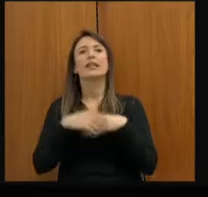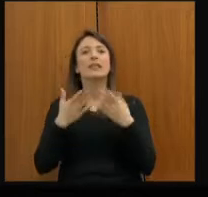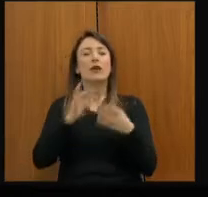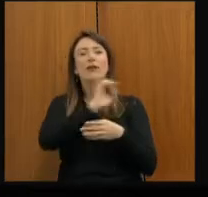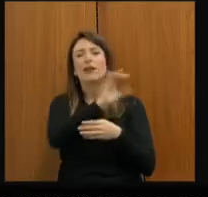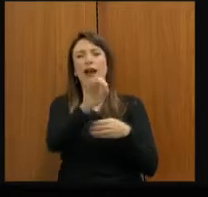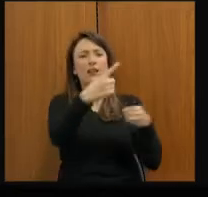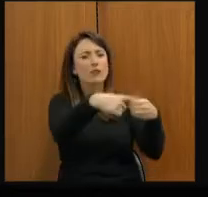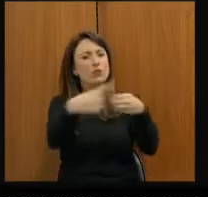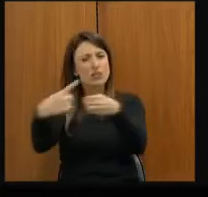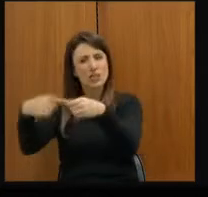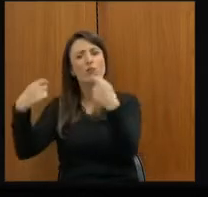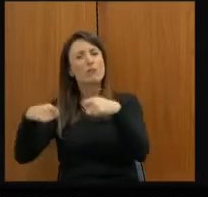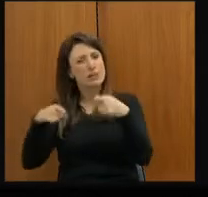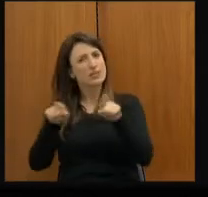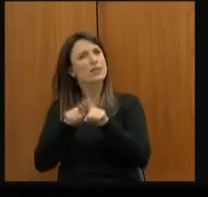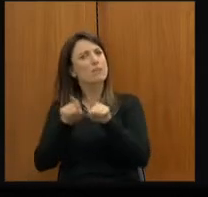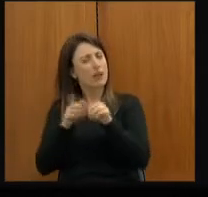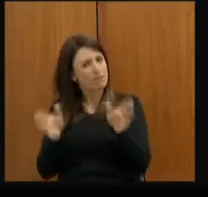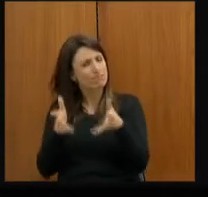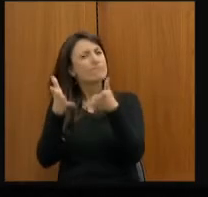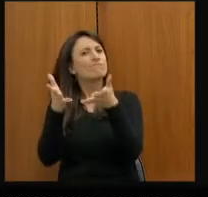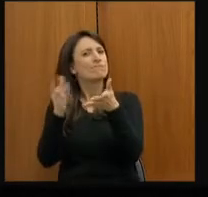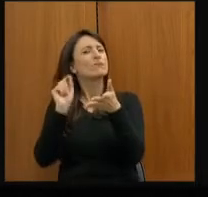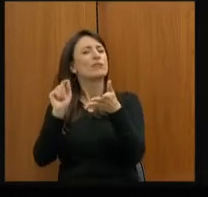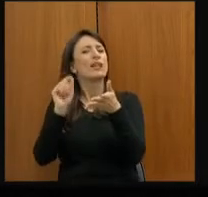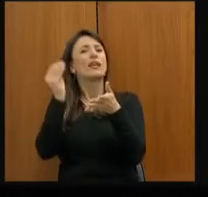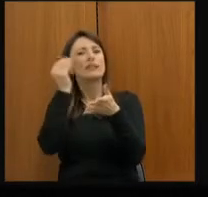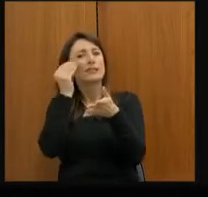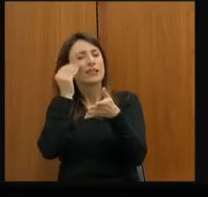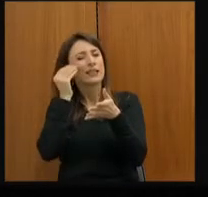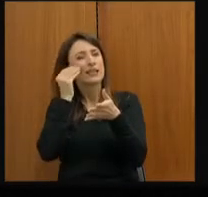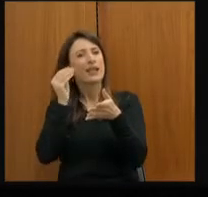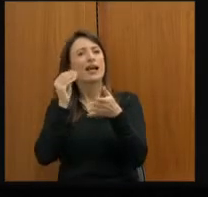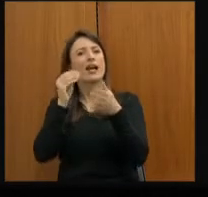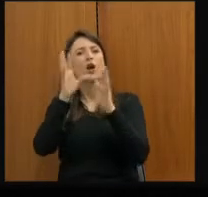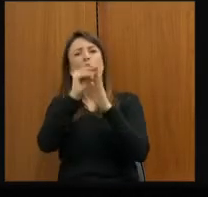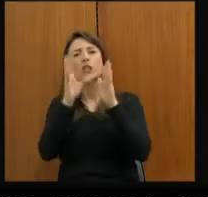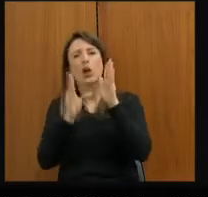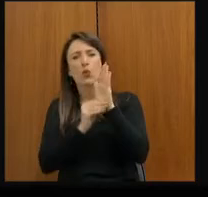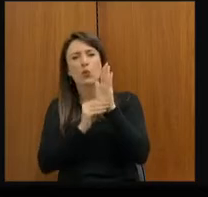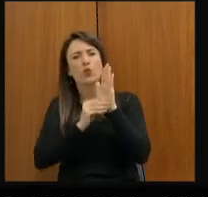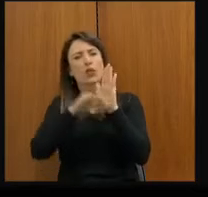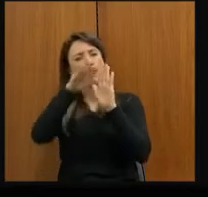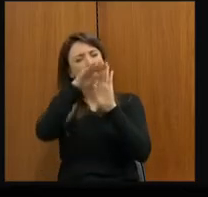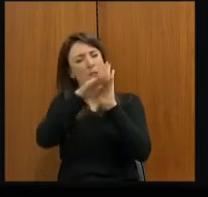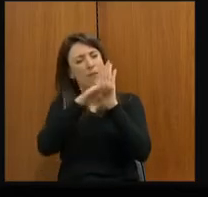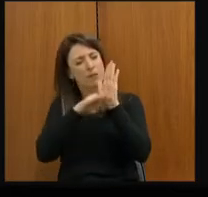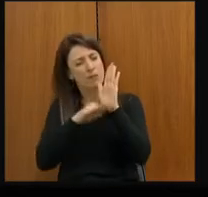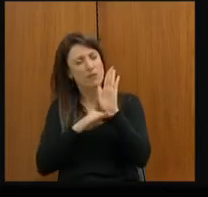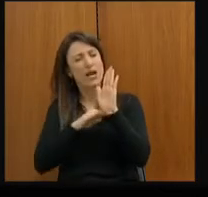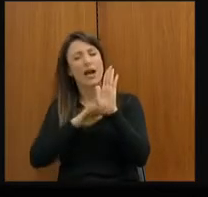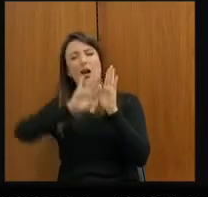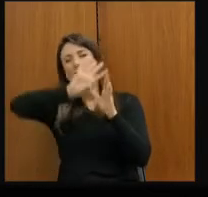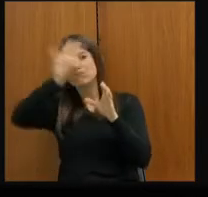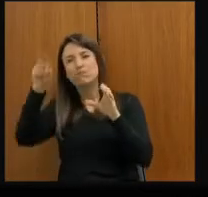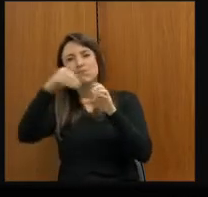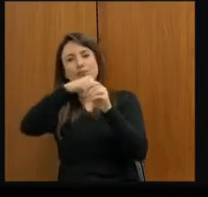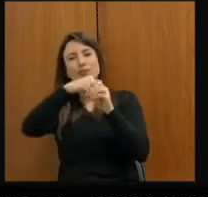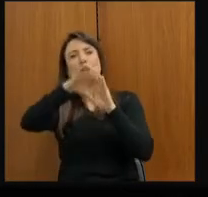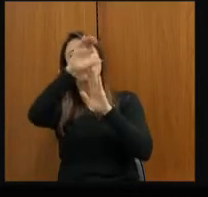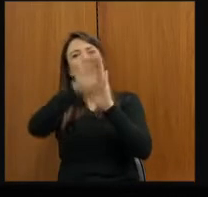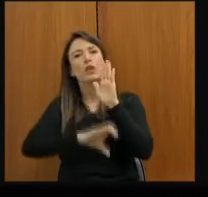deputada Ana Paula Chama Atenção para isso também a inclusão de conteúdo obrigatório sobre prevenção da violência contra a mulher nos currículos de